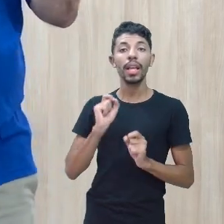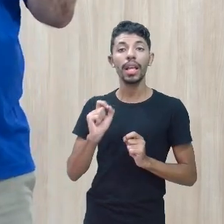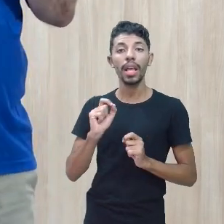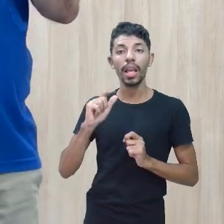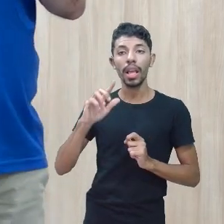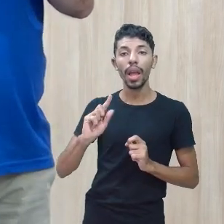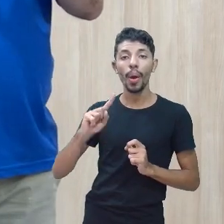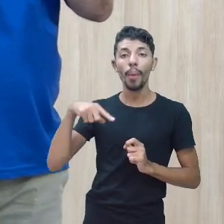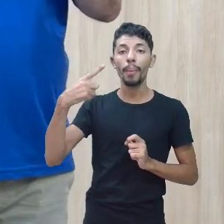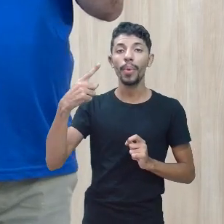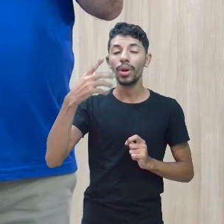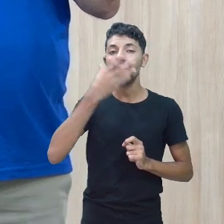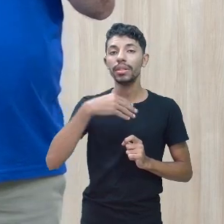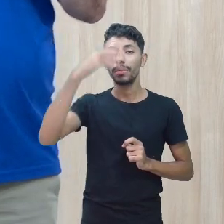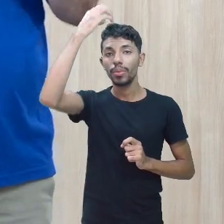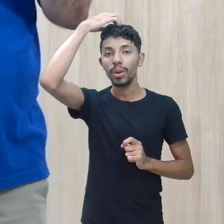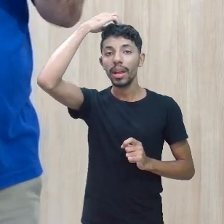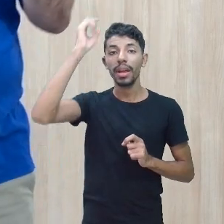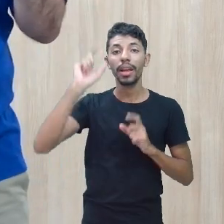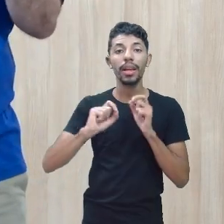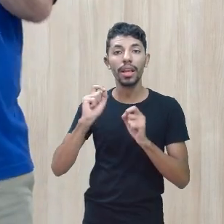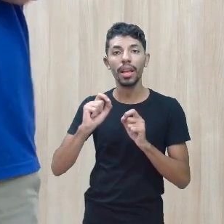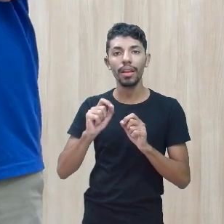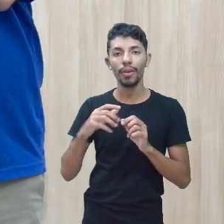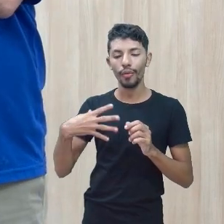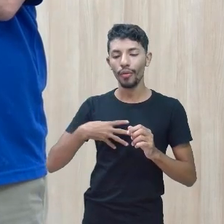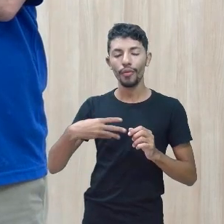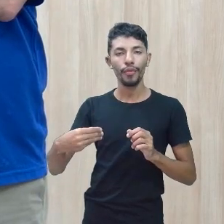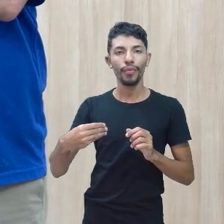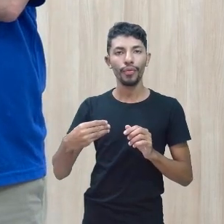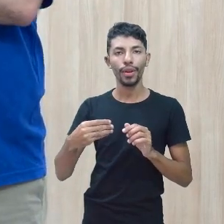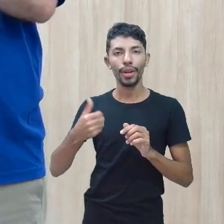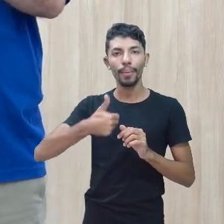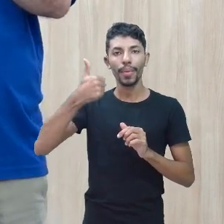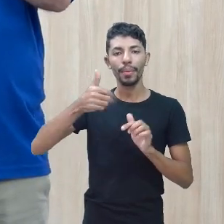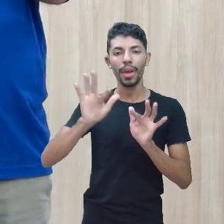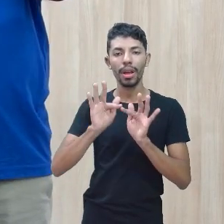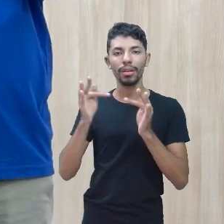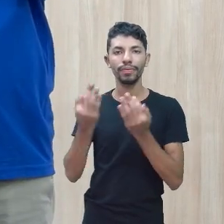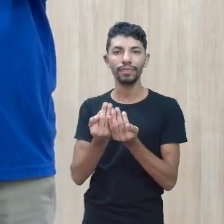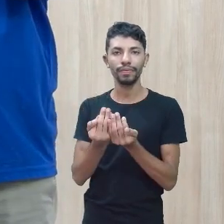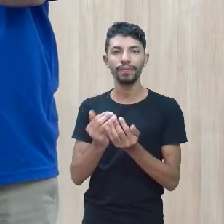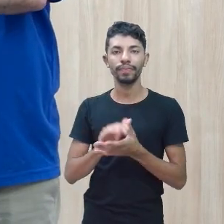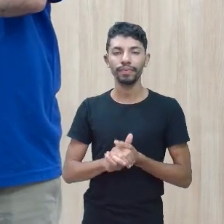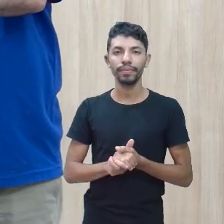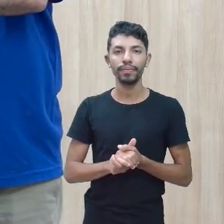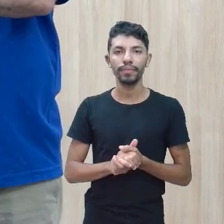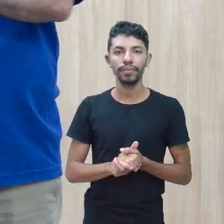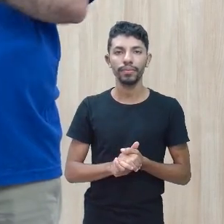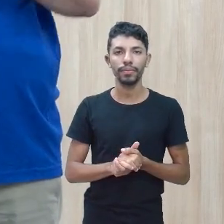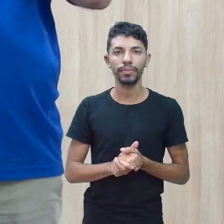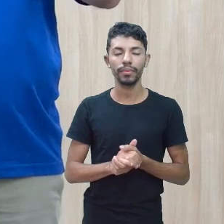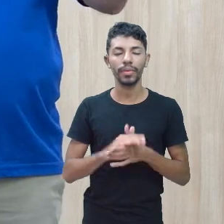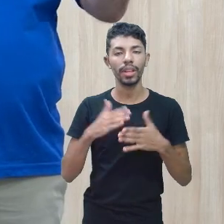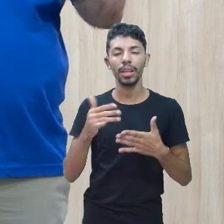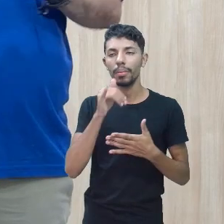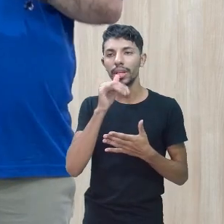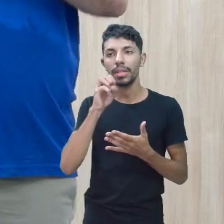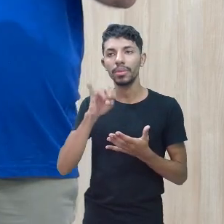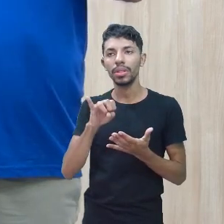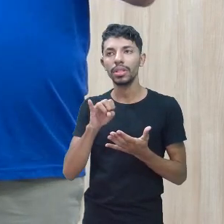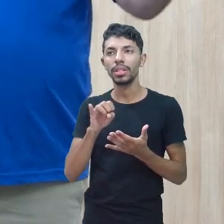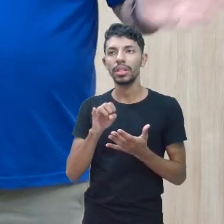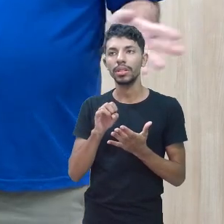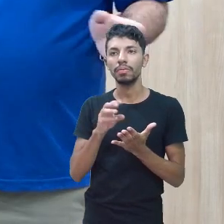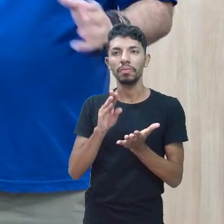descendência, por meio de parentesco, é o seu filho primogênito. Na ausência dele, vamos dizer que